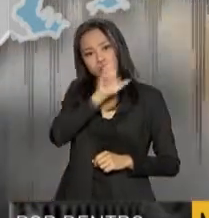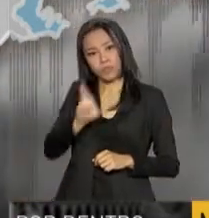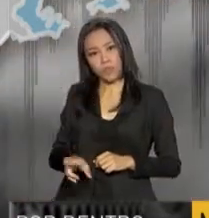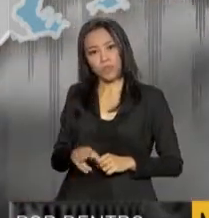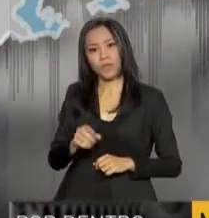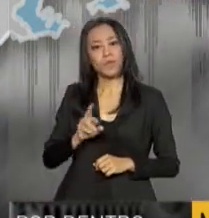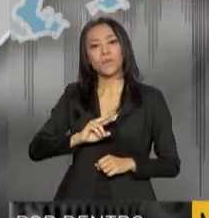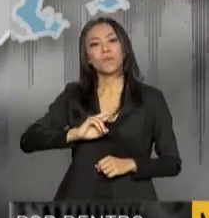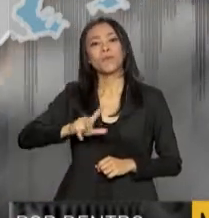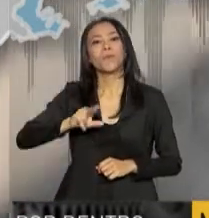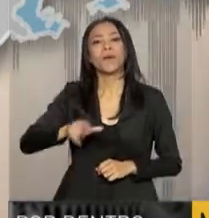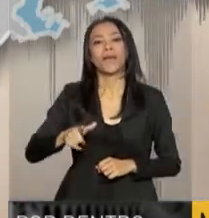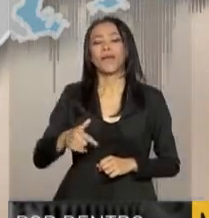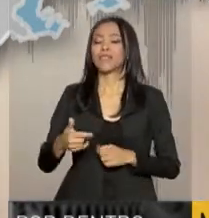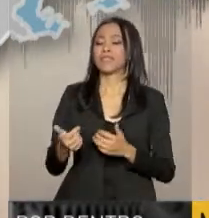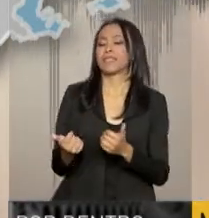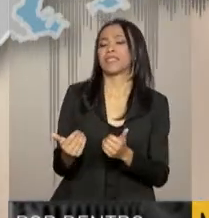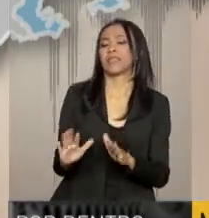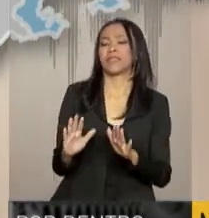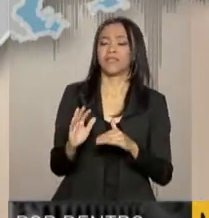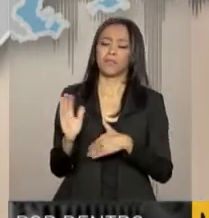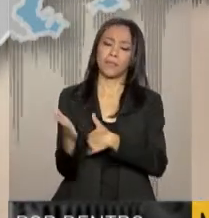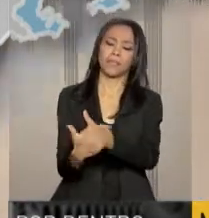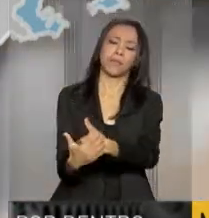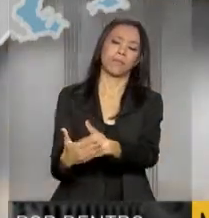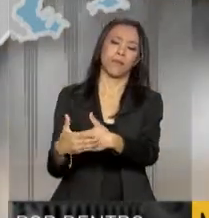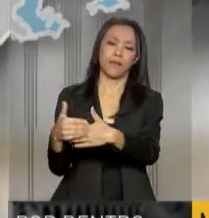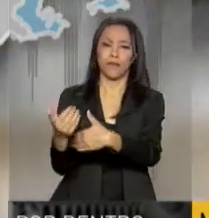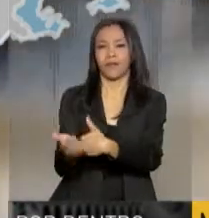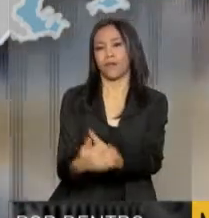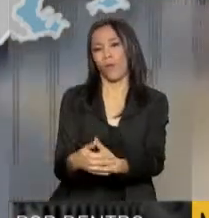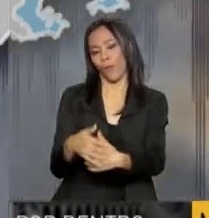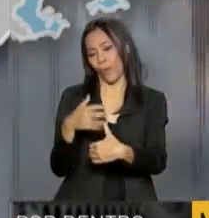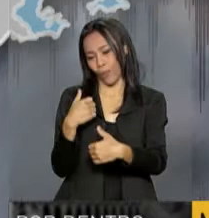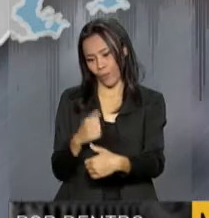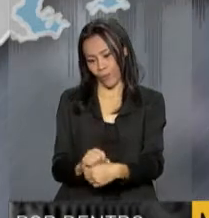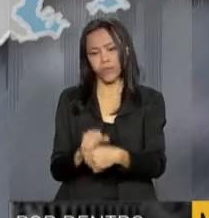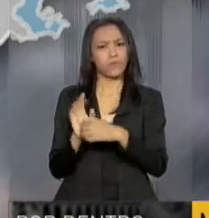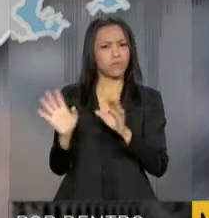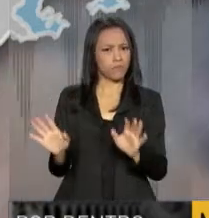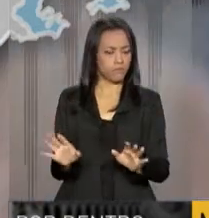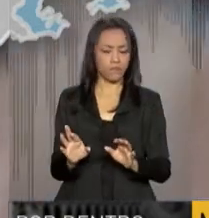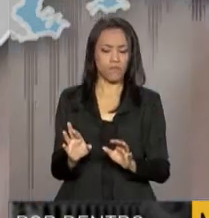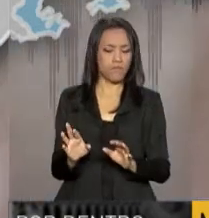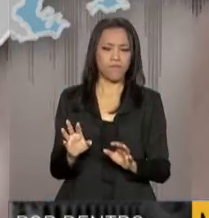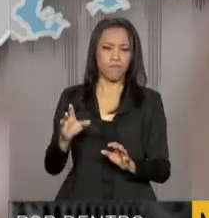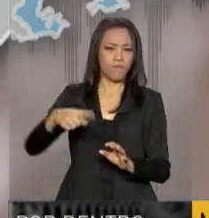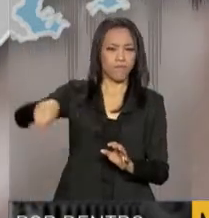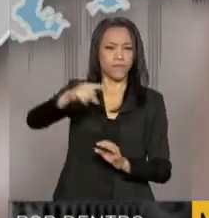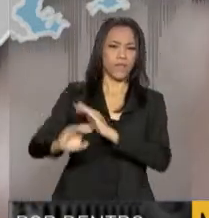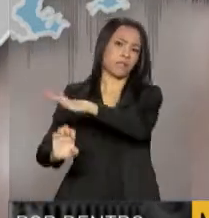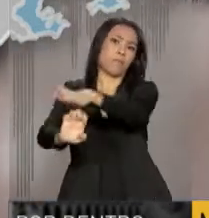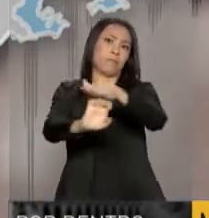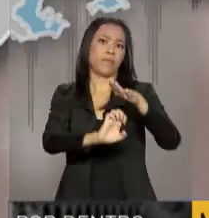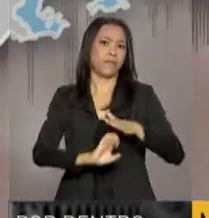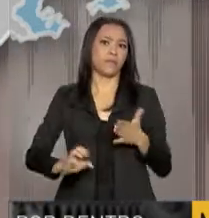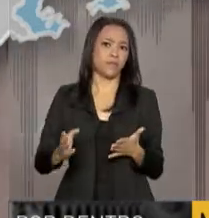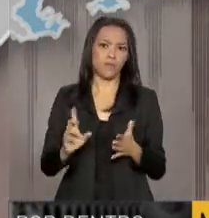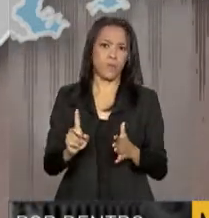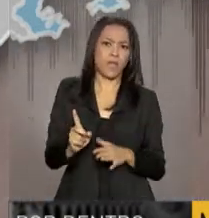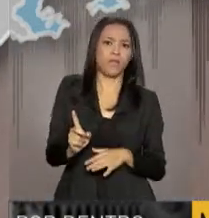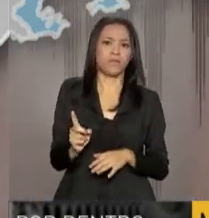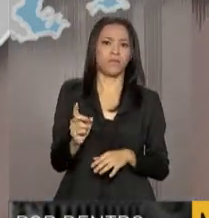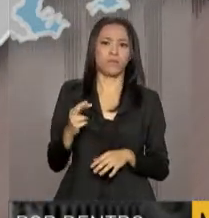passar a mão na escada da conta ou não espaço é não se trata de passar a mão na cabeça das empresas mas sim é